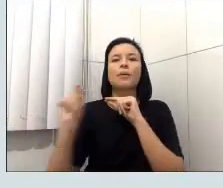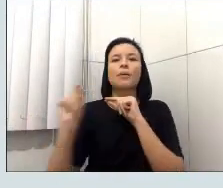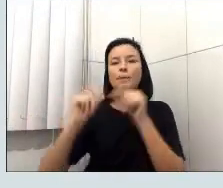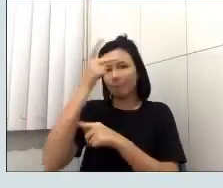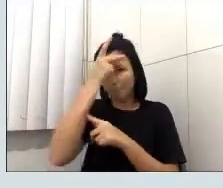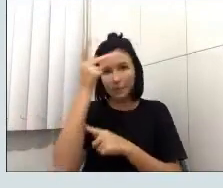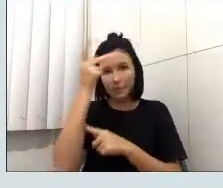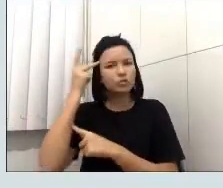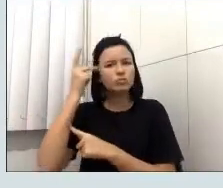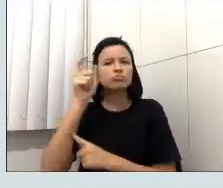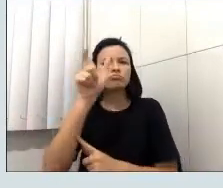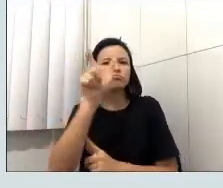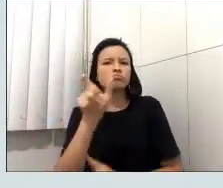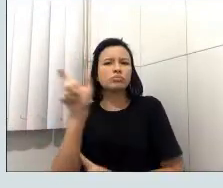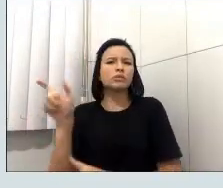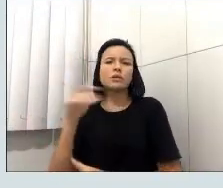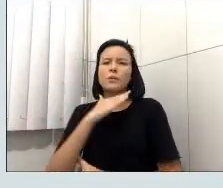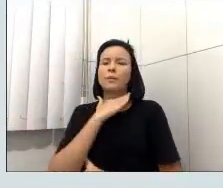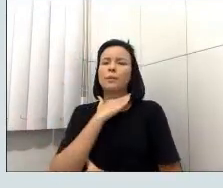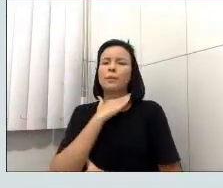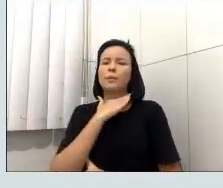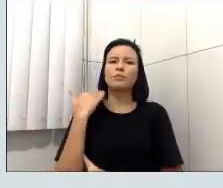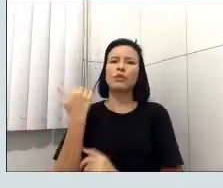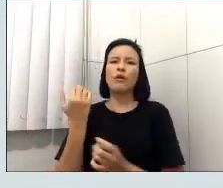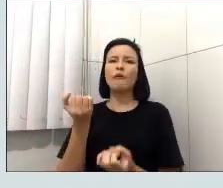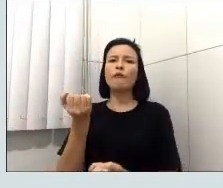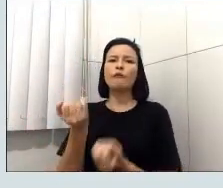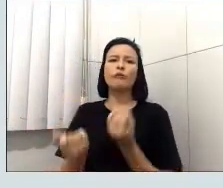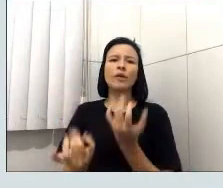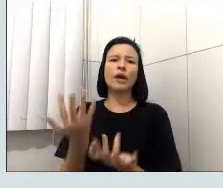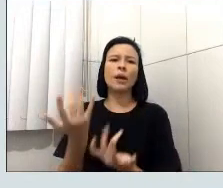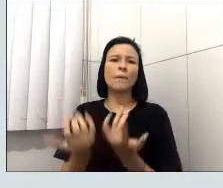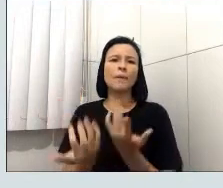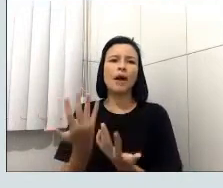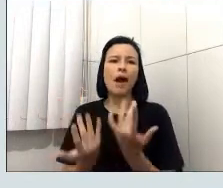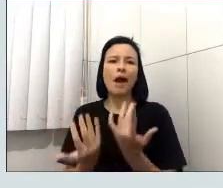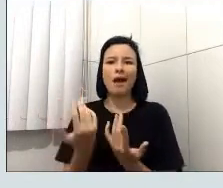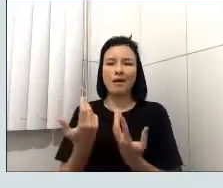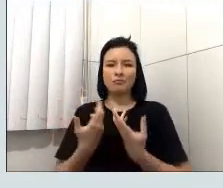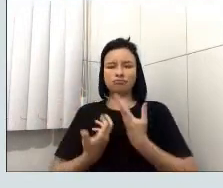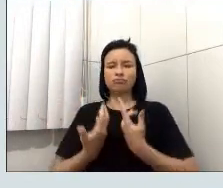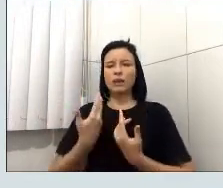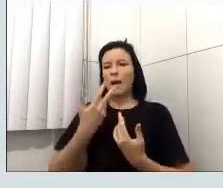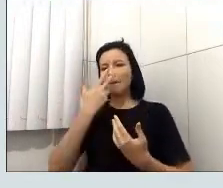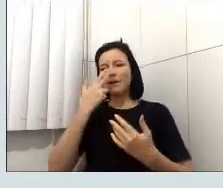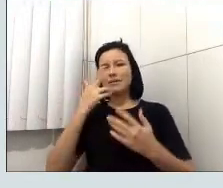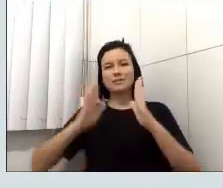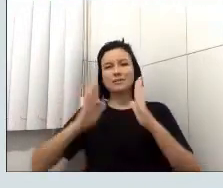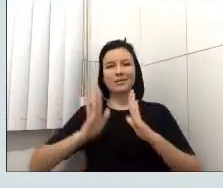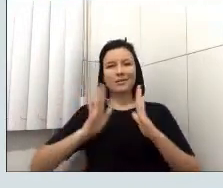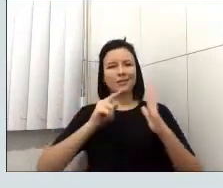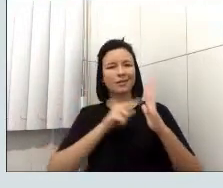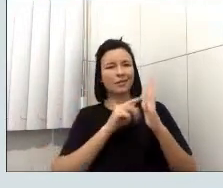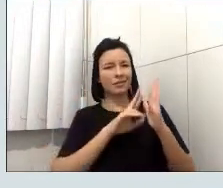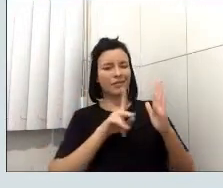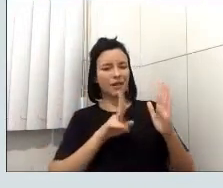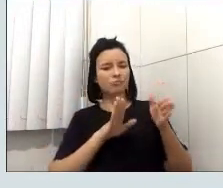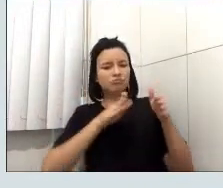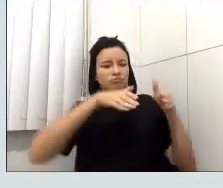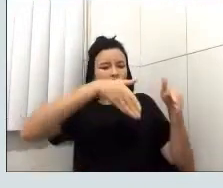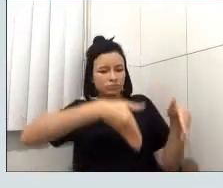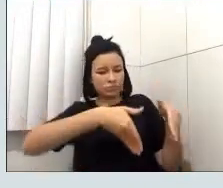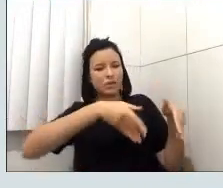pessoas que morreram e foram queimadas. Então, eles têm pelo menos 3 tipos de